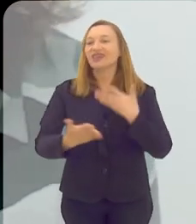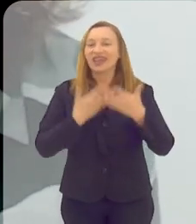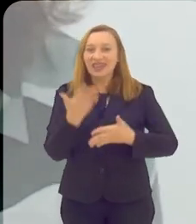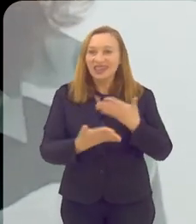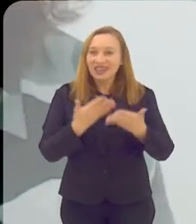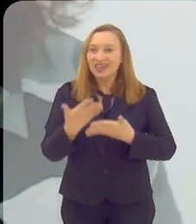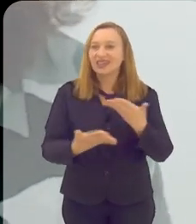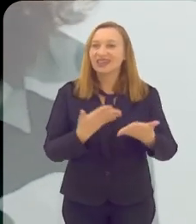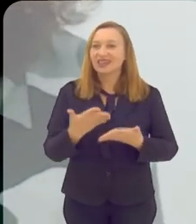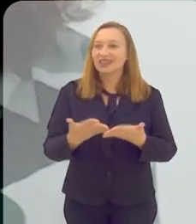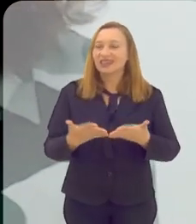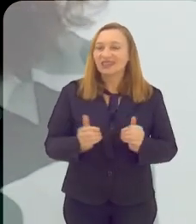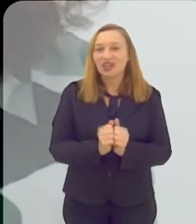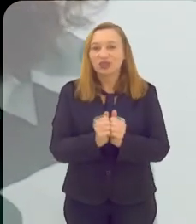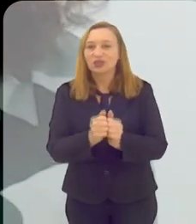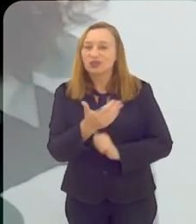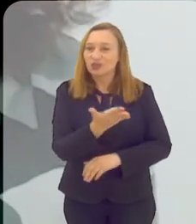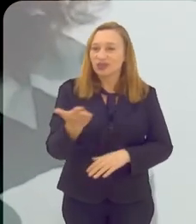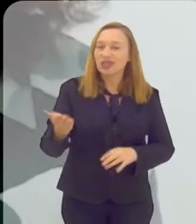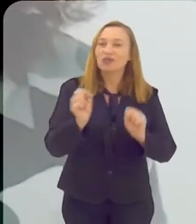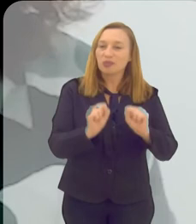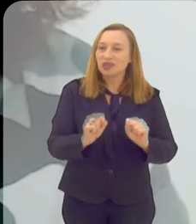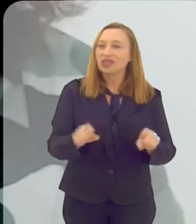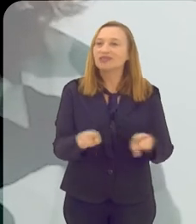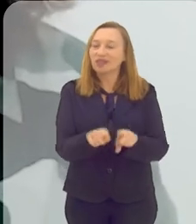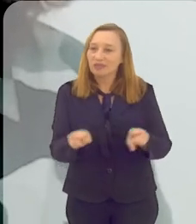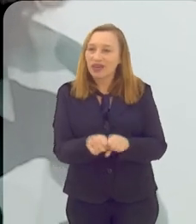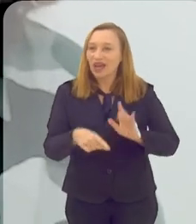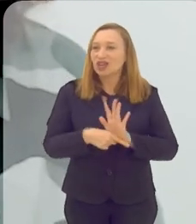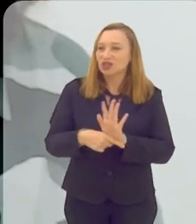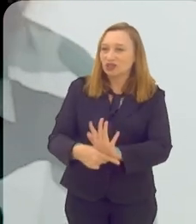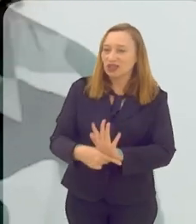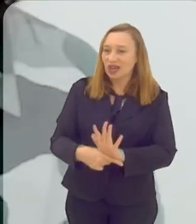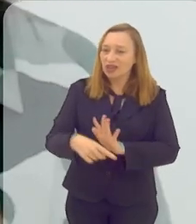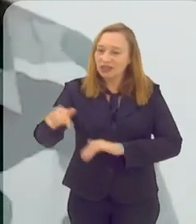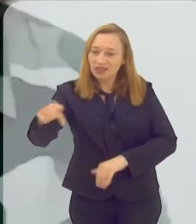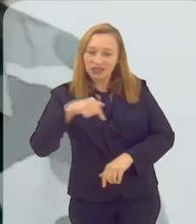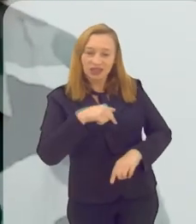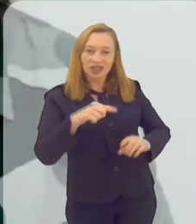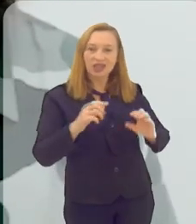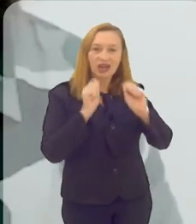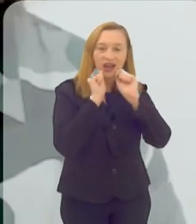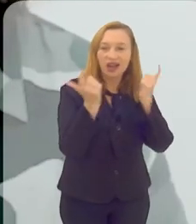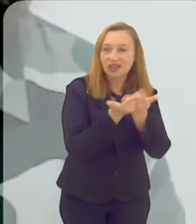tenho o prazer de estar participando dessa empreitada e de poder também colaborar